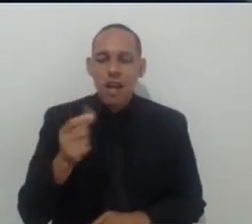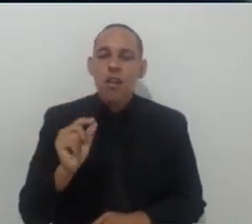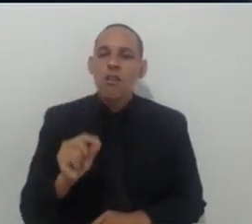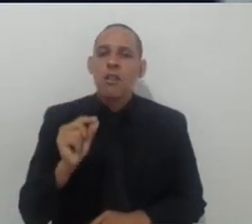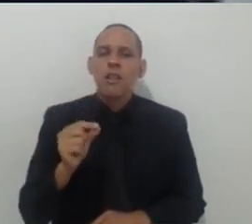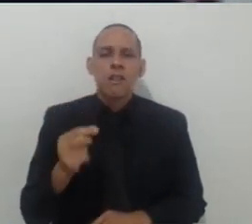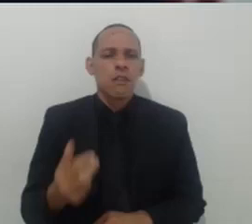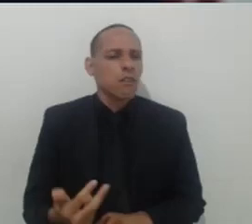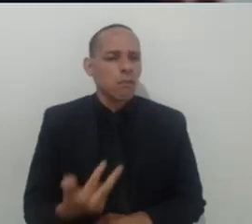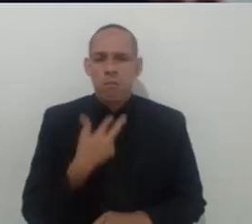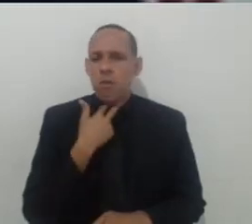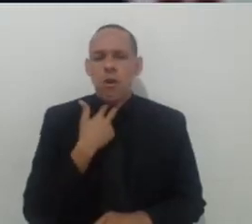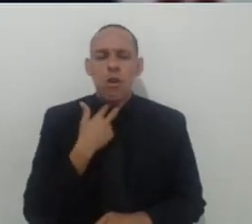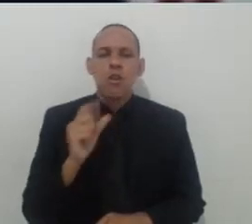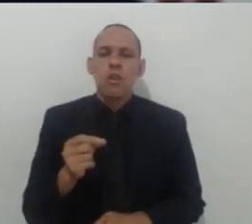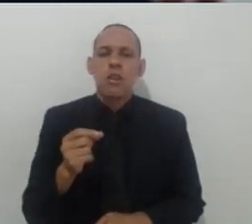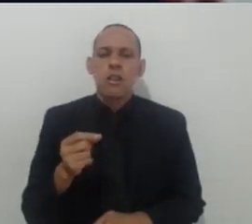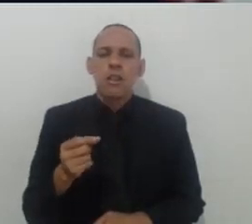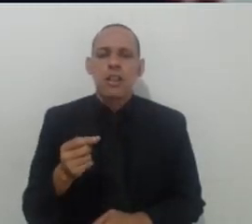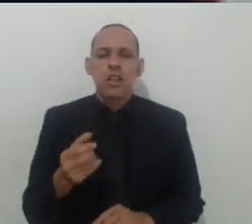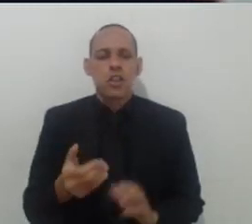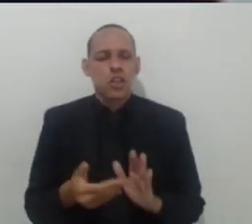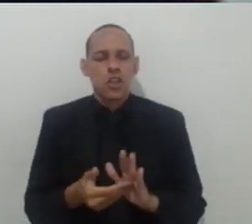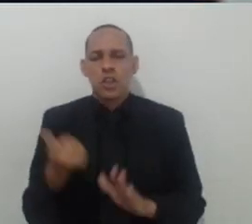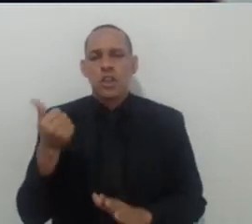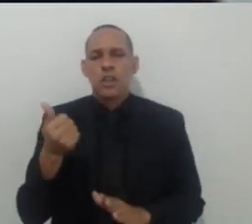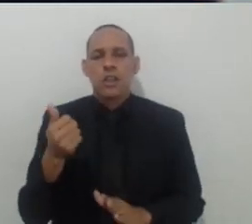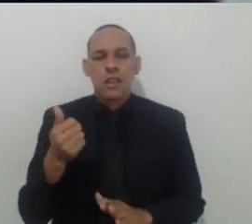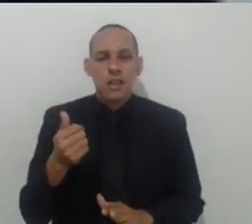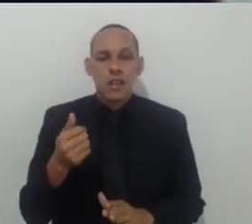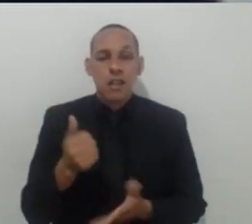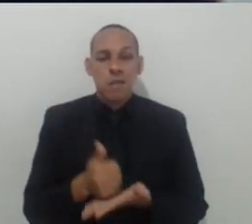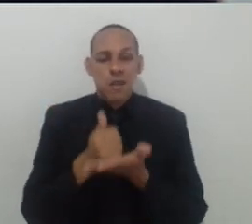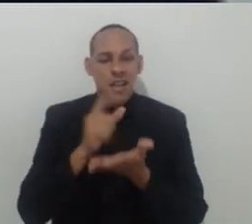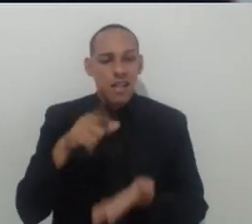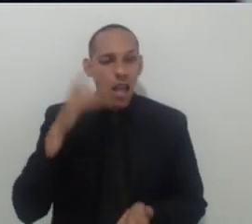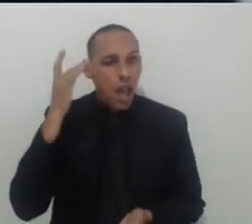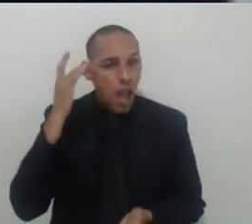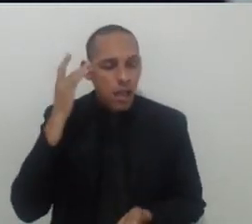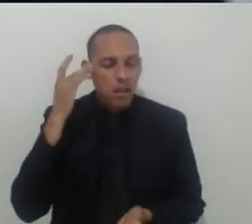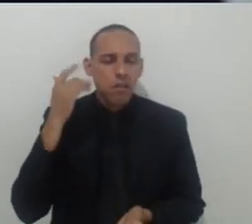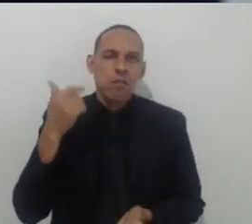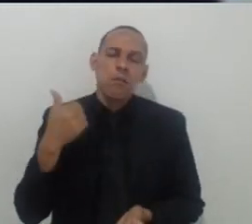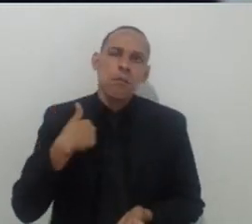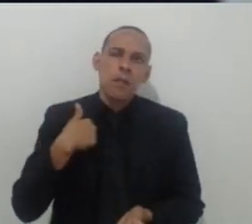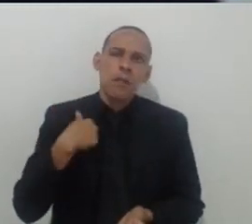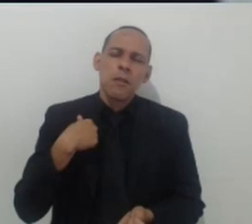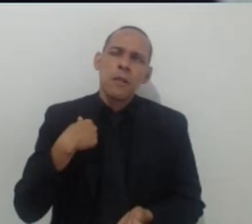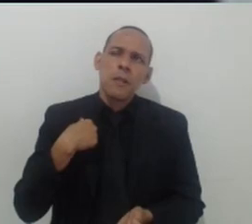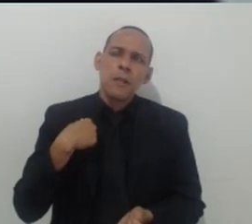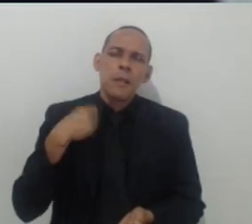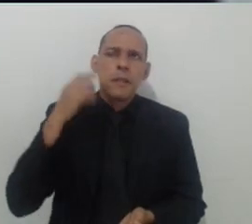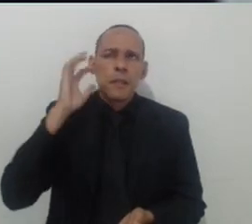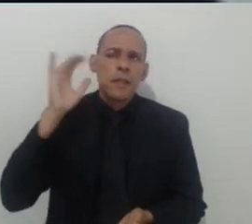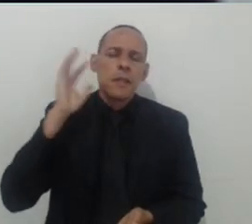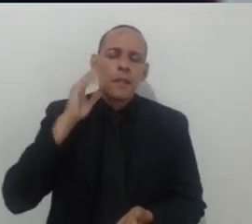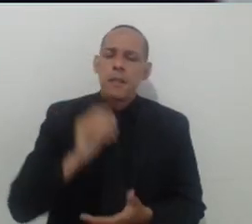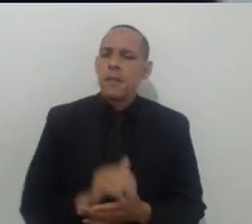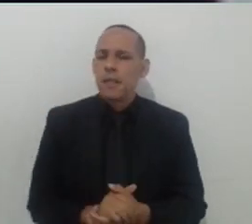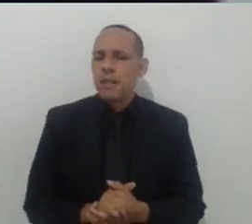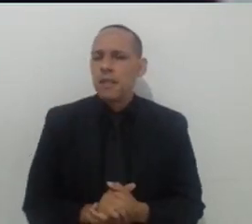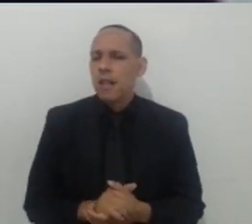absolutamente rescindir com base em presunção, me emerge a seguinte questão. Que